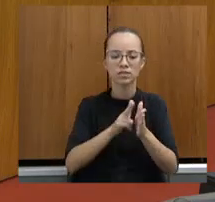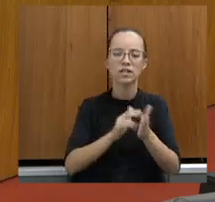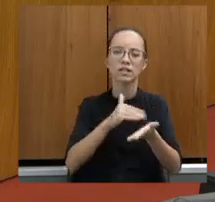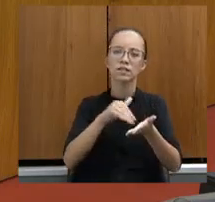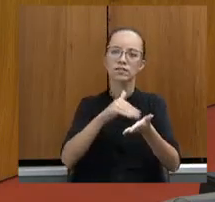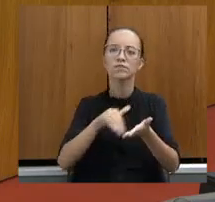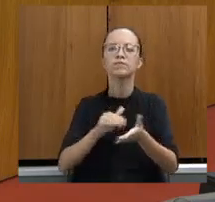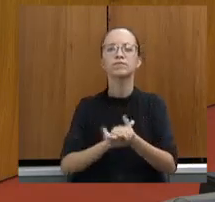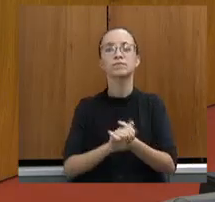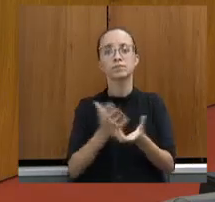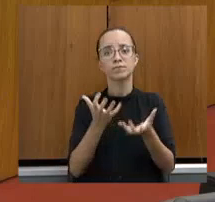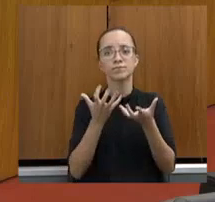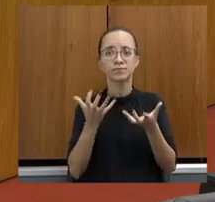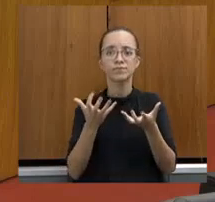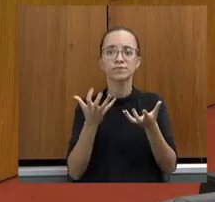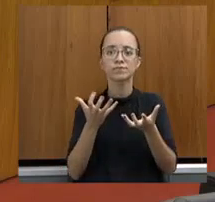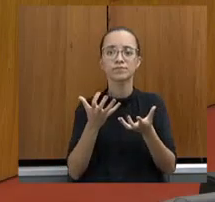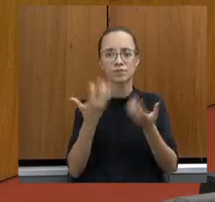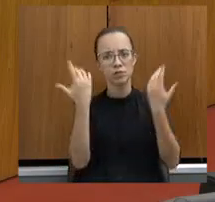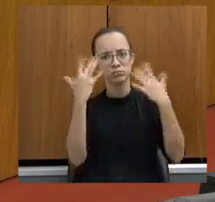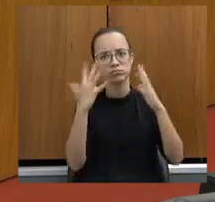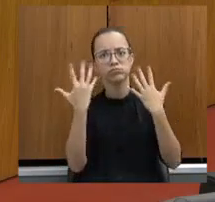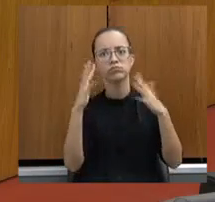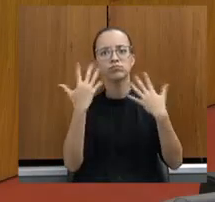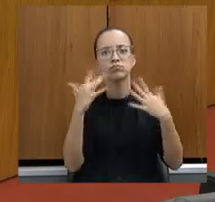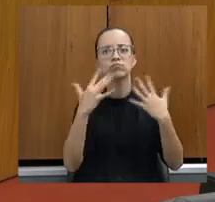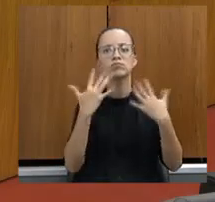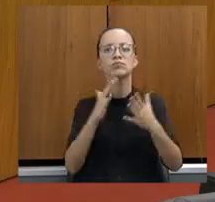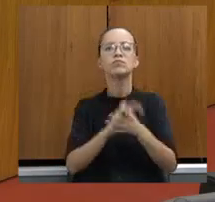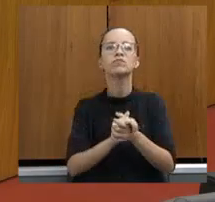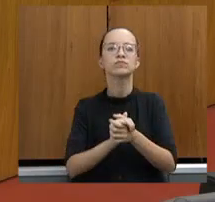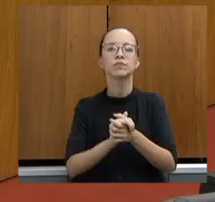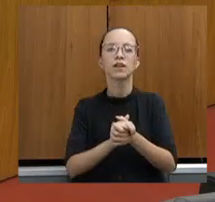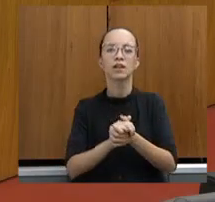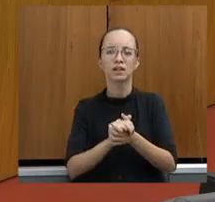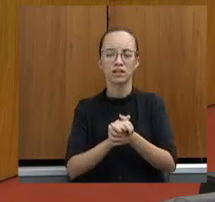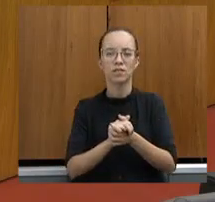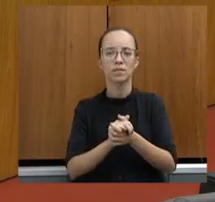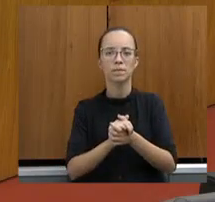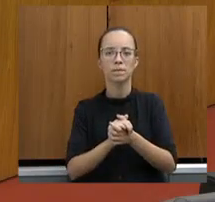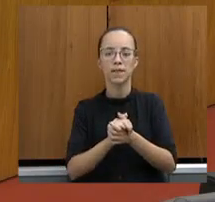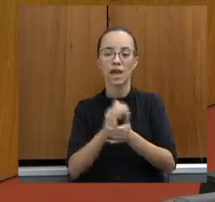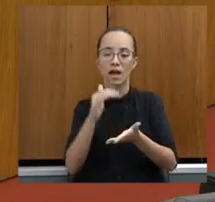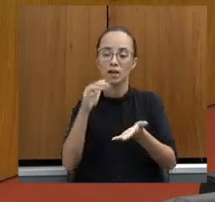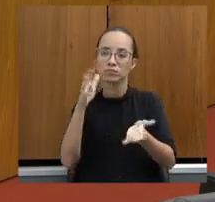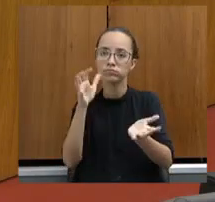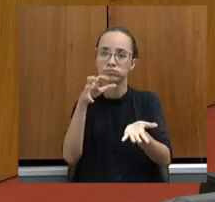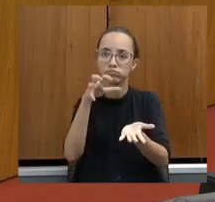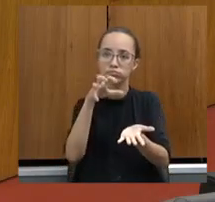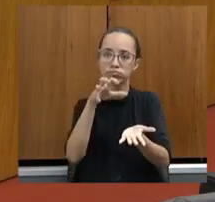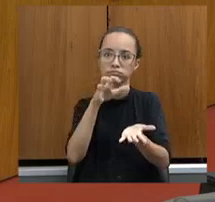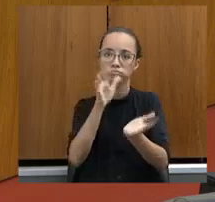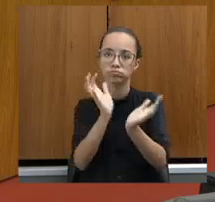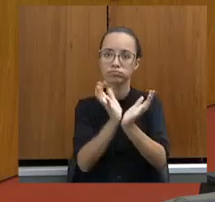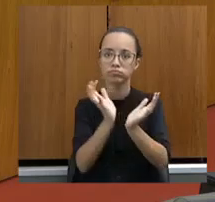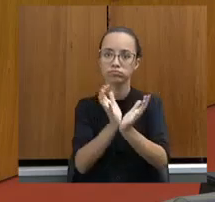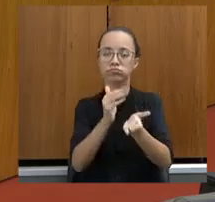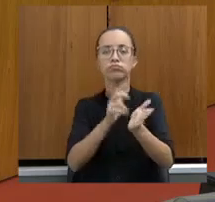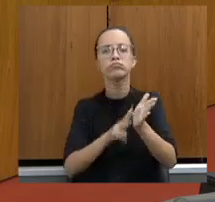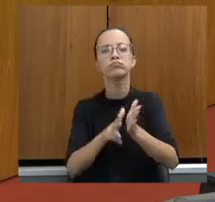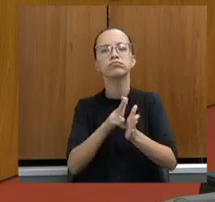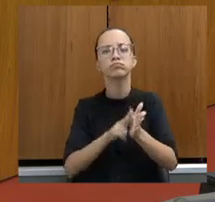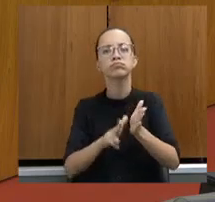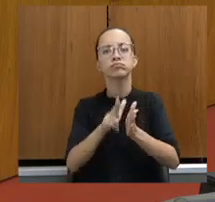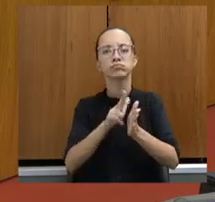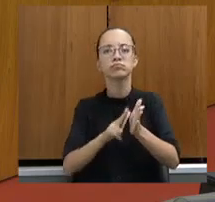eu queria parabenizar a superintendente Ferroviário escolhida pelo governo Doutora Vânia Cardoso